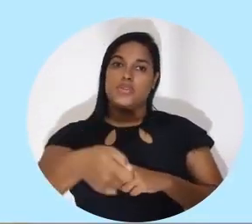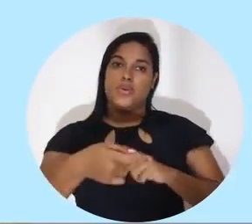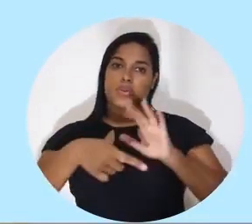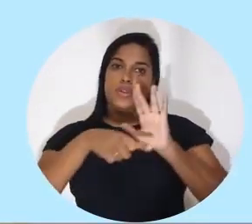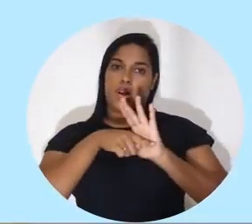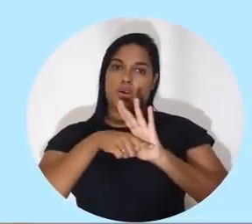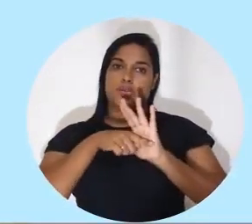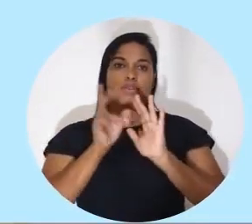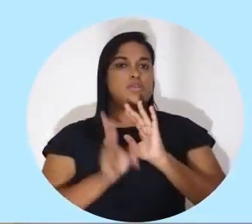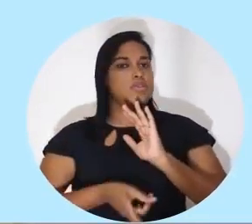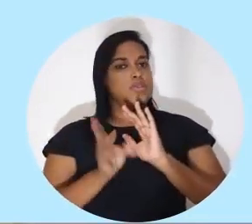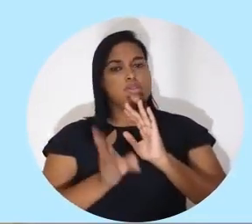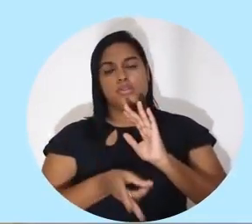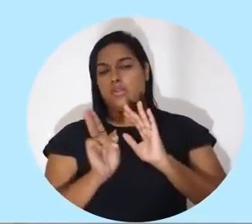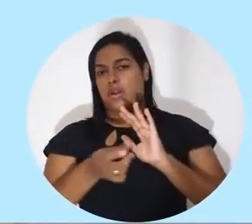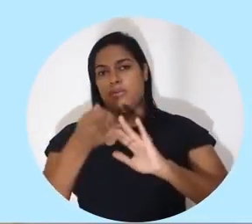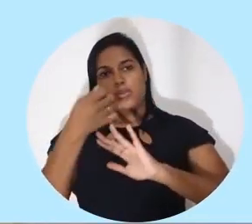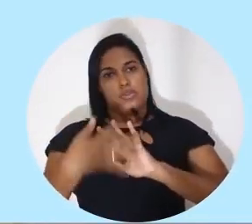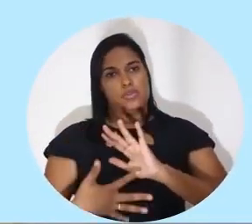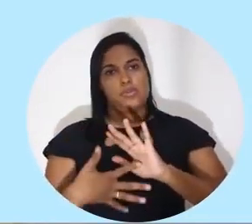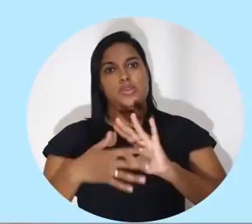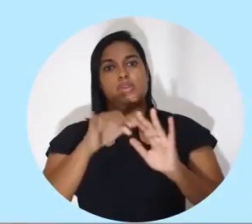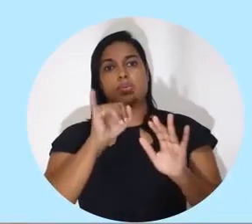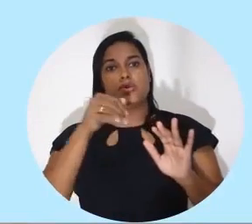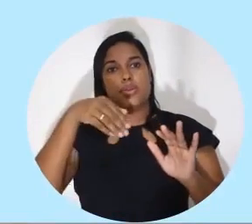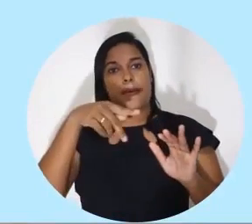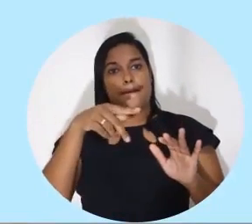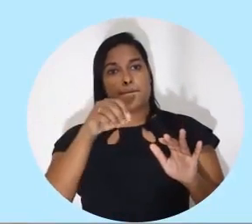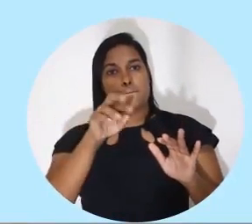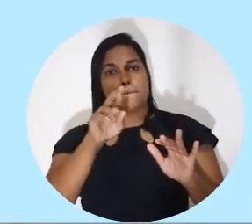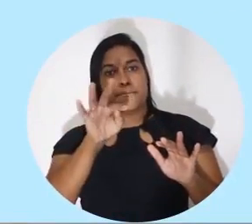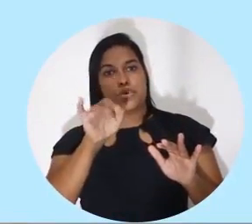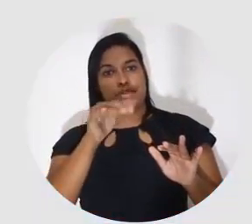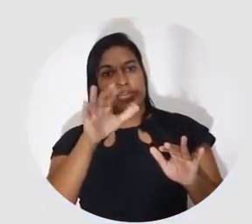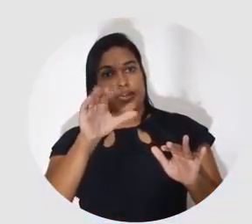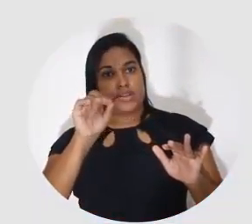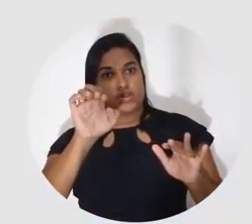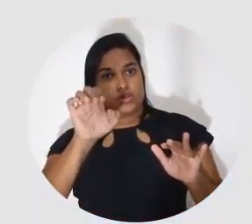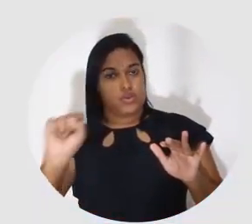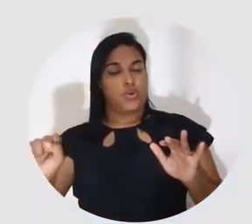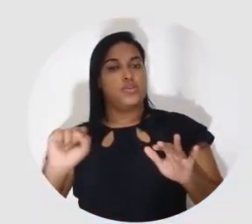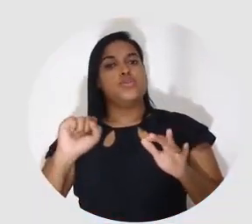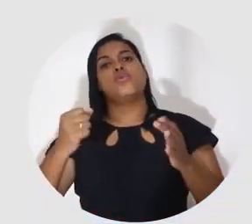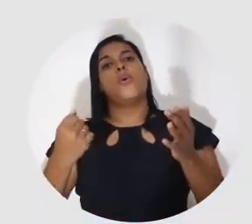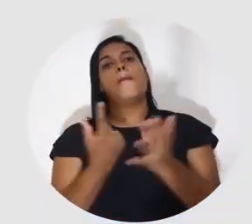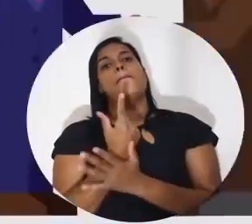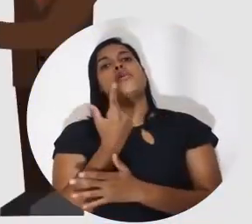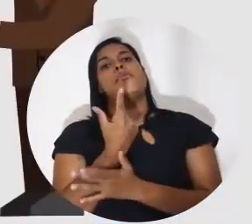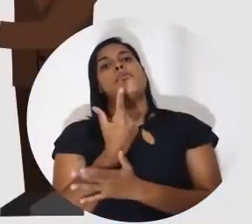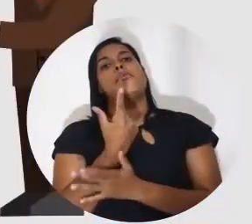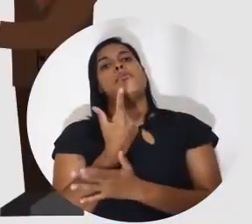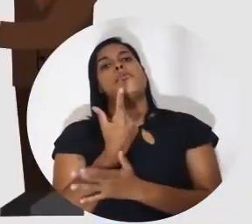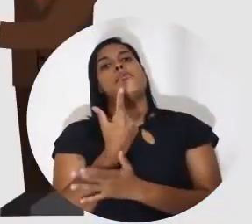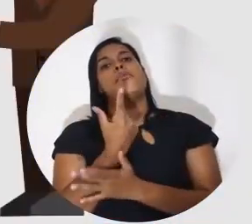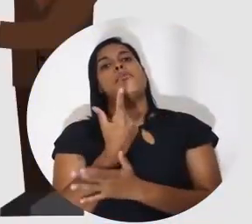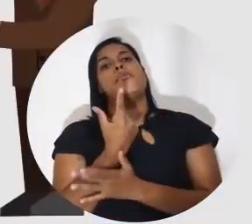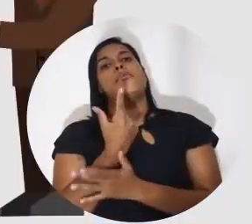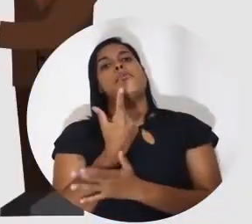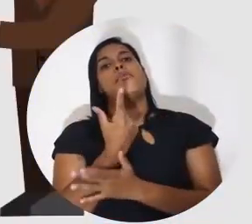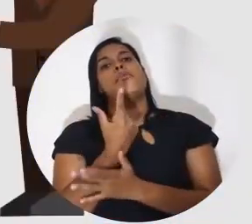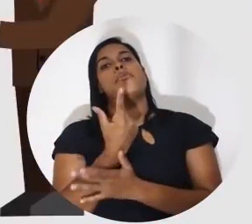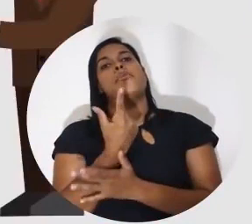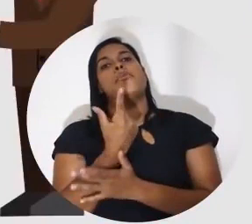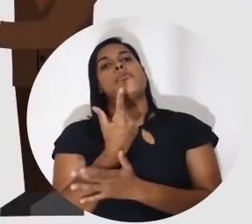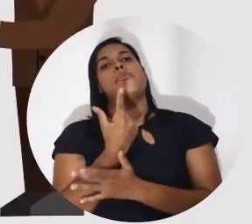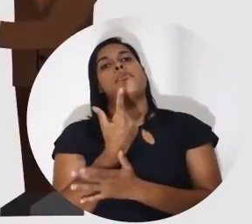negativo? Sempre que falamos em importações, nós estaremos comprando mercadorias fora do país. Imagem no